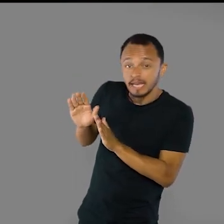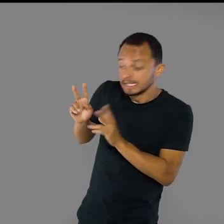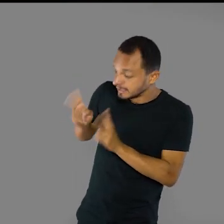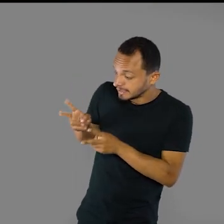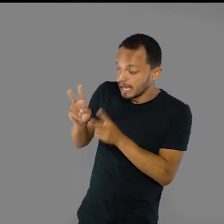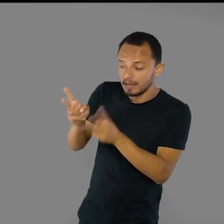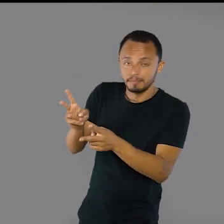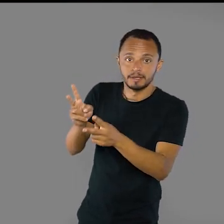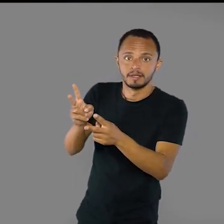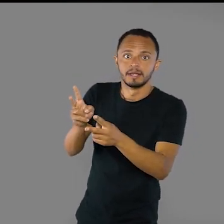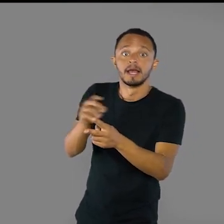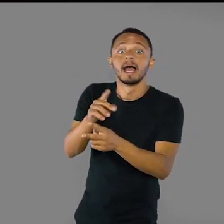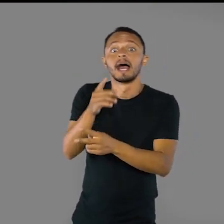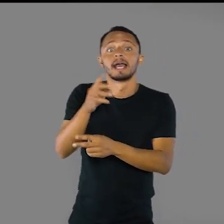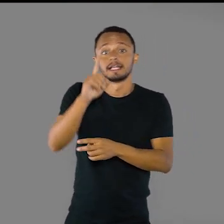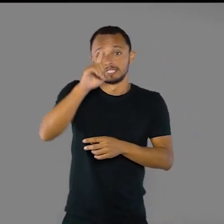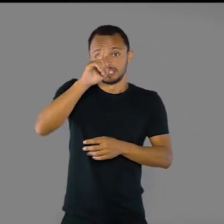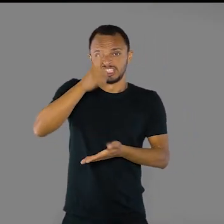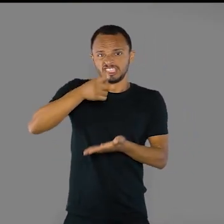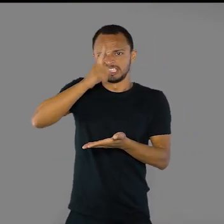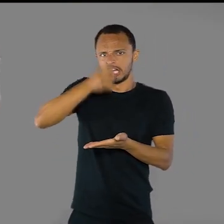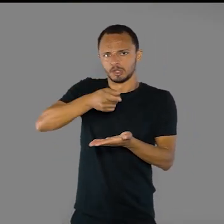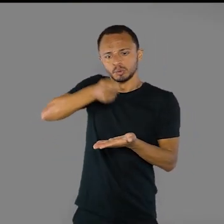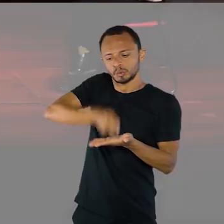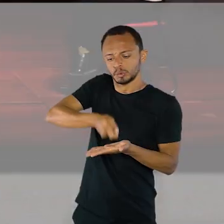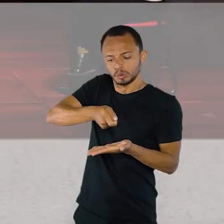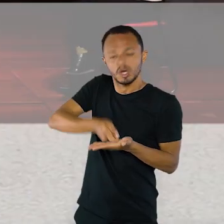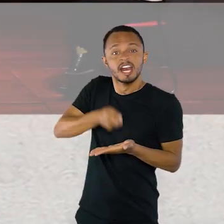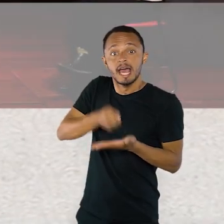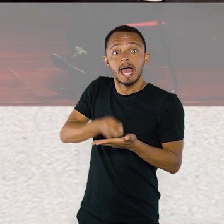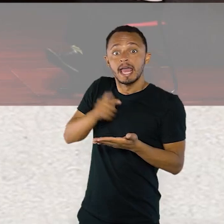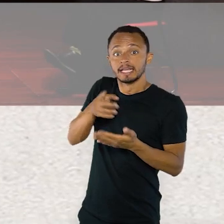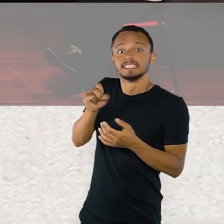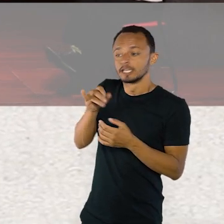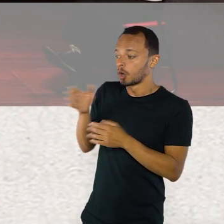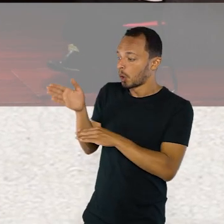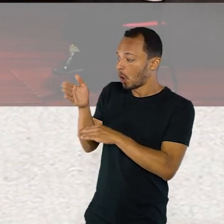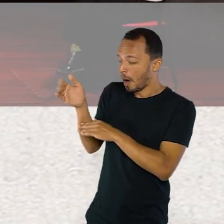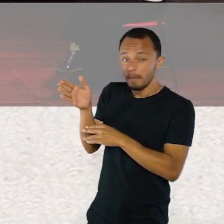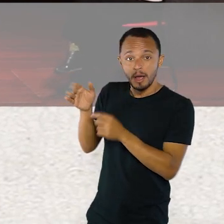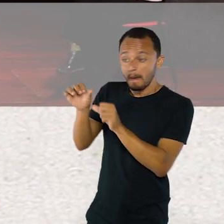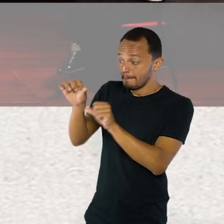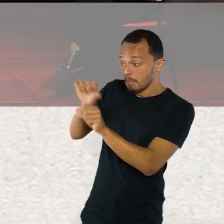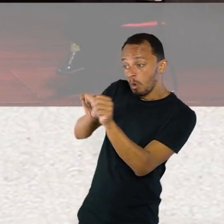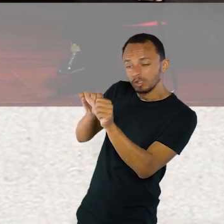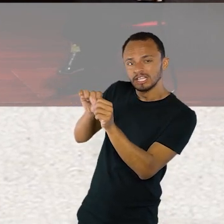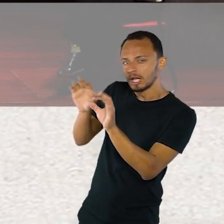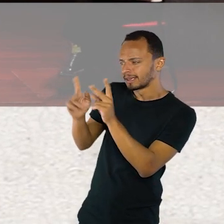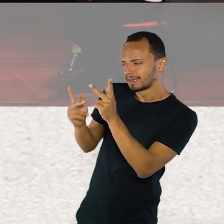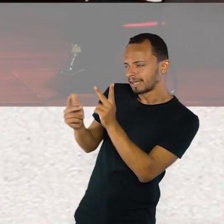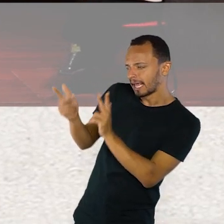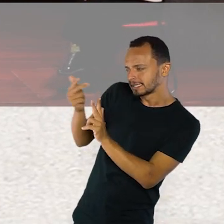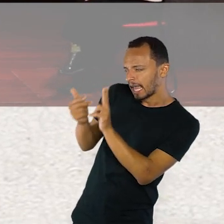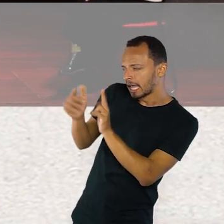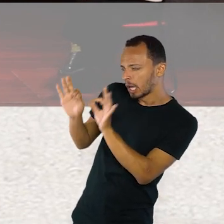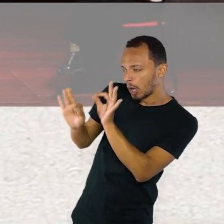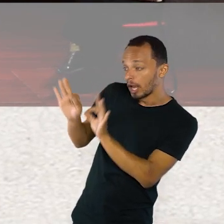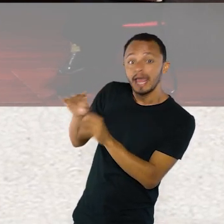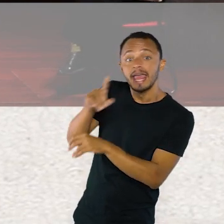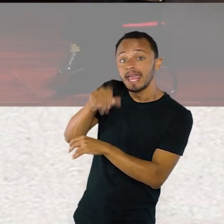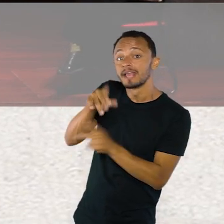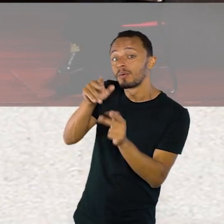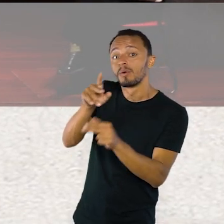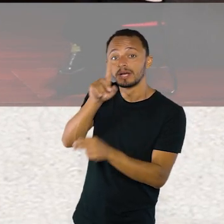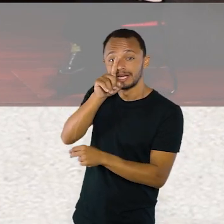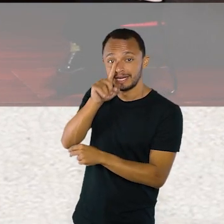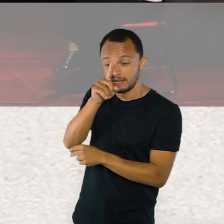a redação do Pasquim em cana. Pode virar. Aqui também o Pasquim, então, tratou de fazer uma entrevista com Dom Pedro,